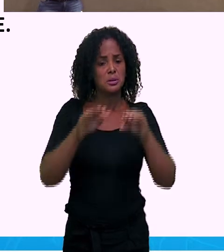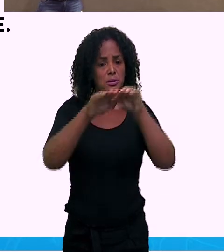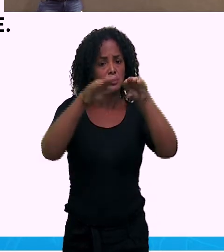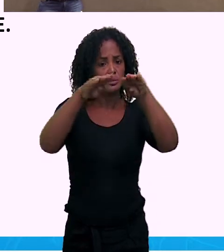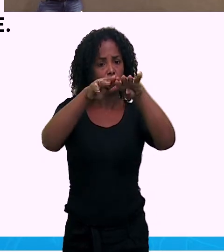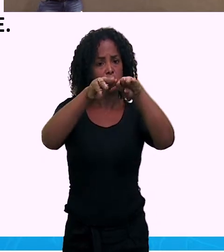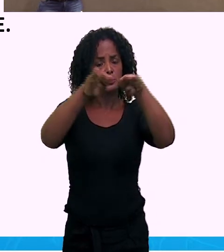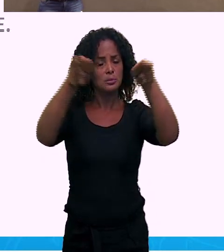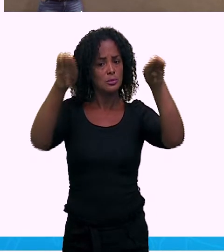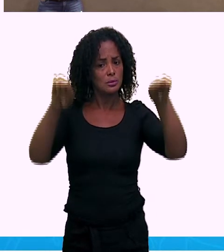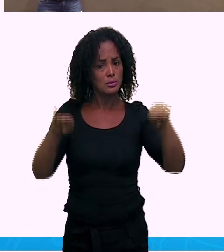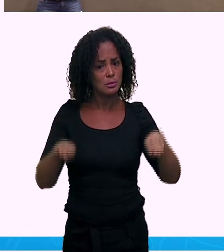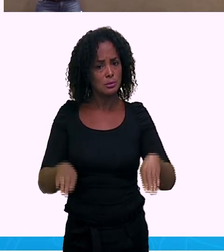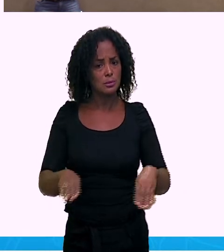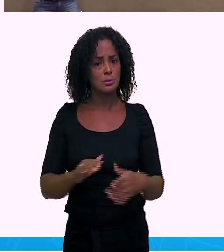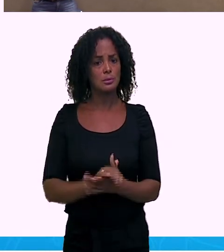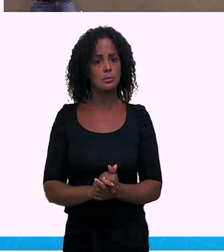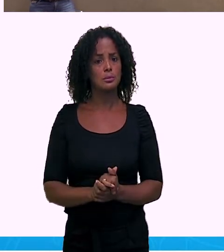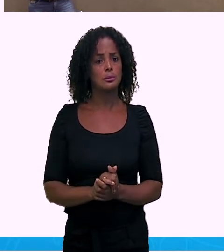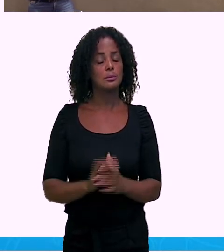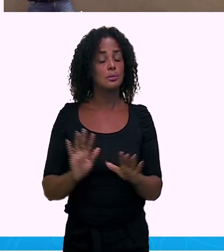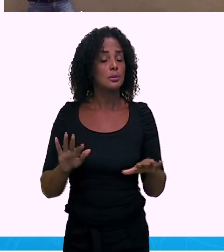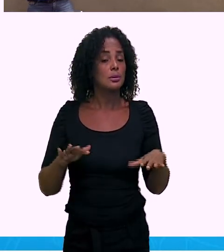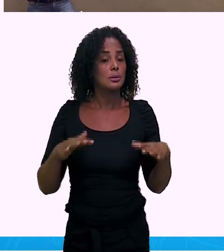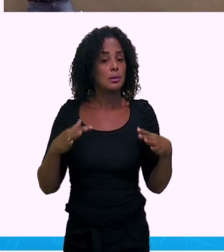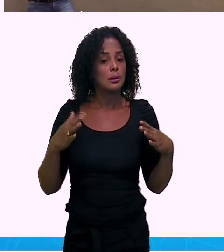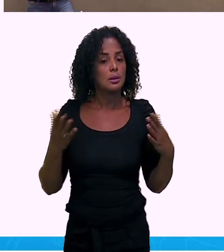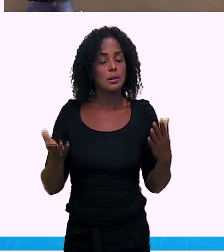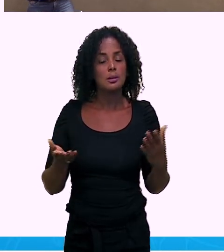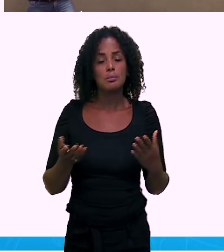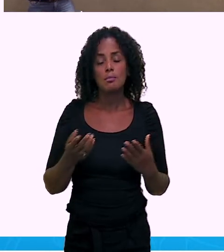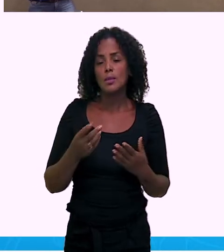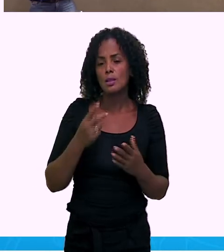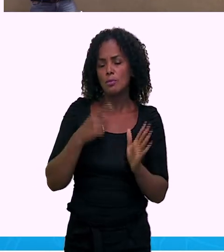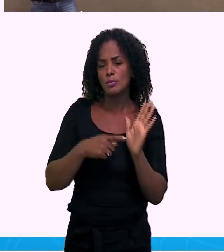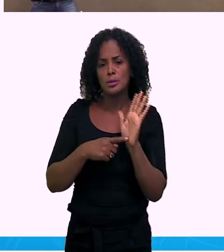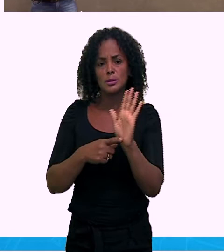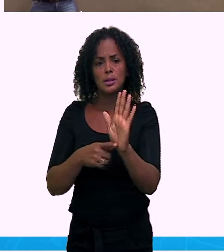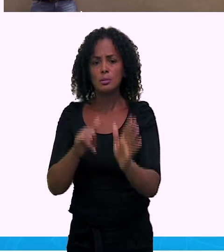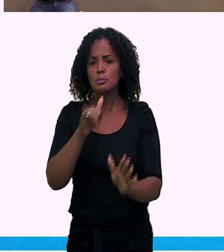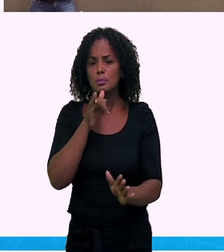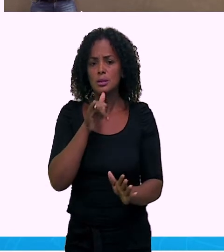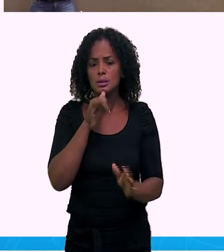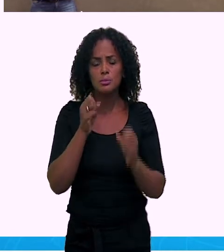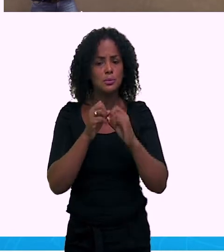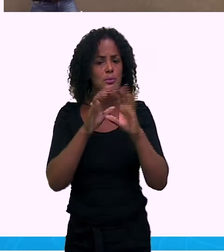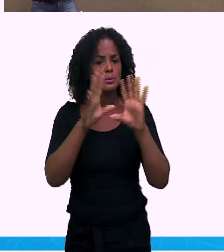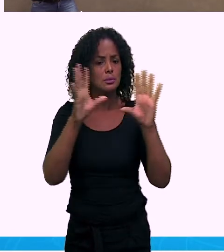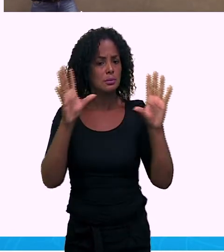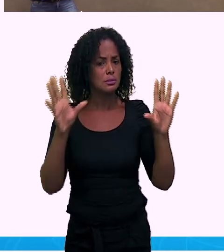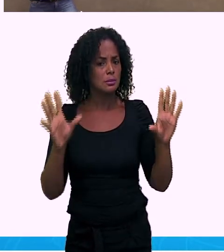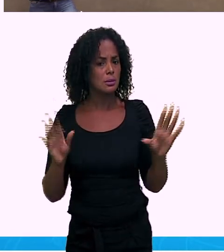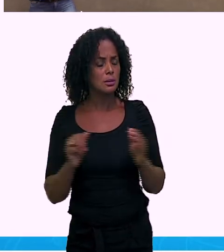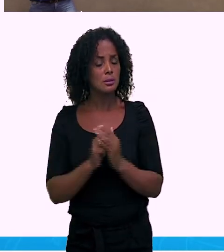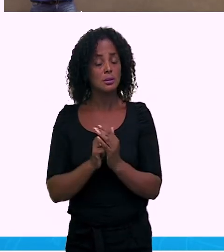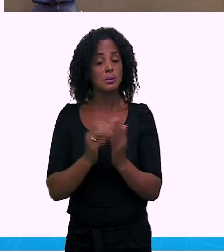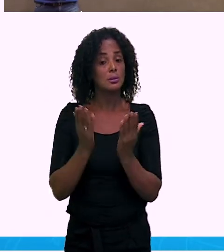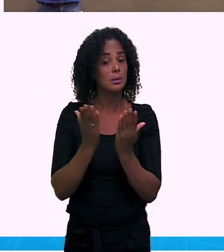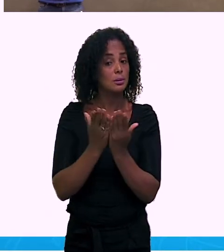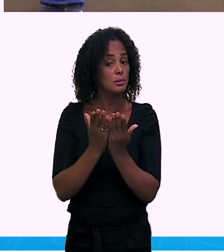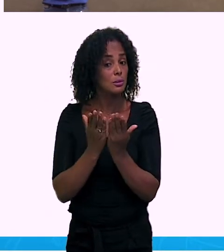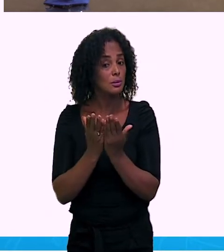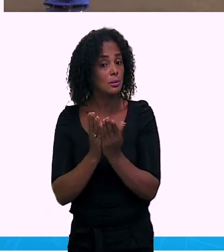os tempos históricos. E aí eu trouxe para vocês um exemplo muito claro de até uma questão